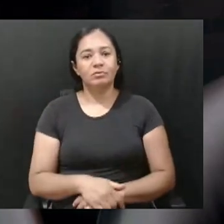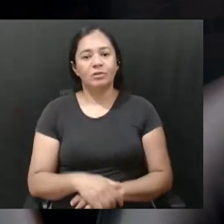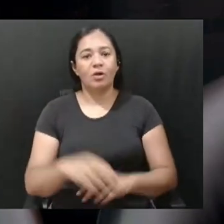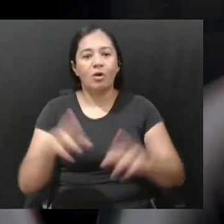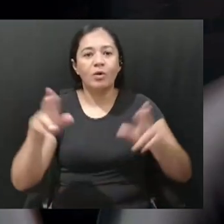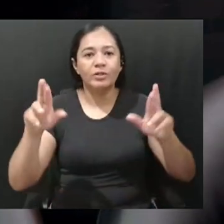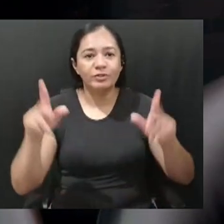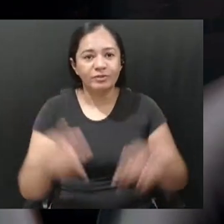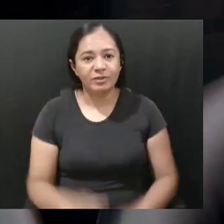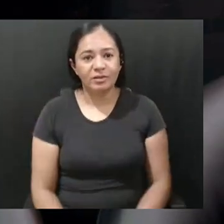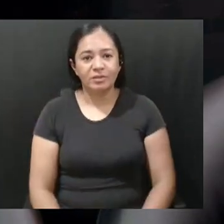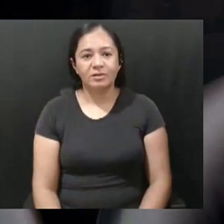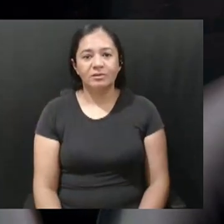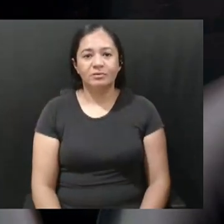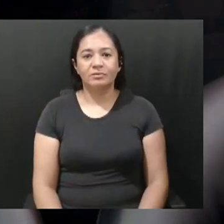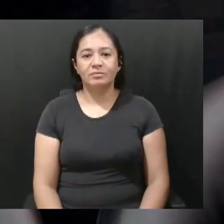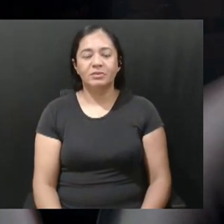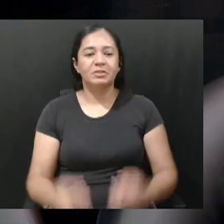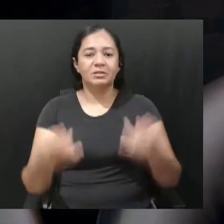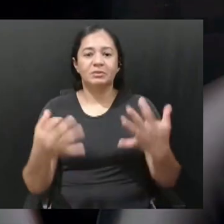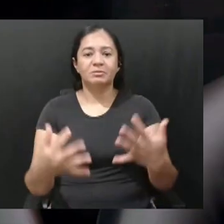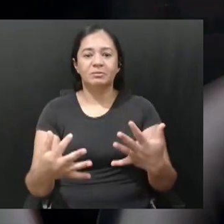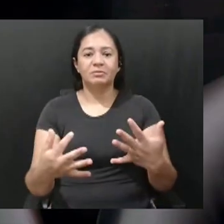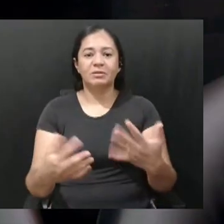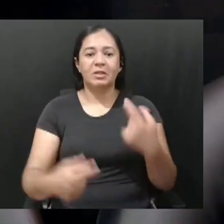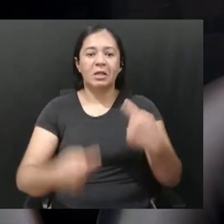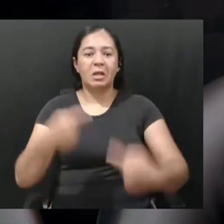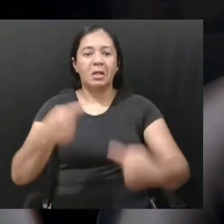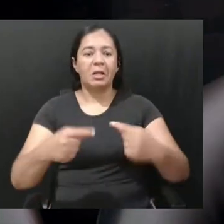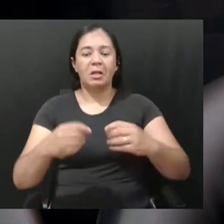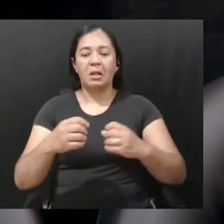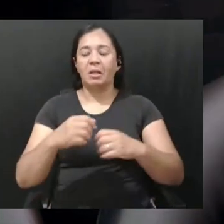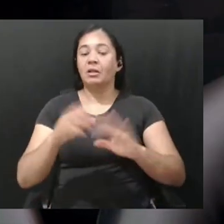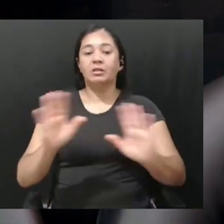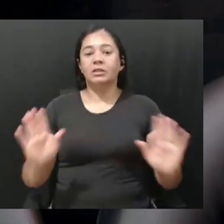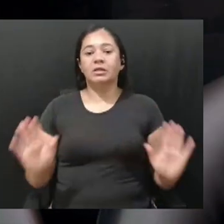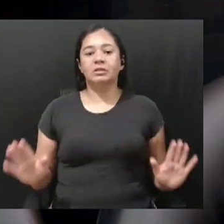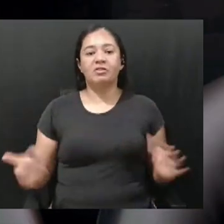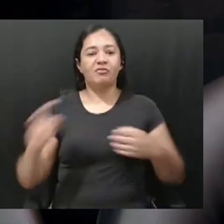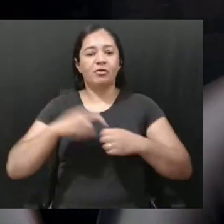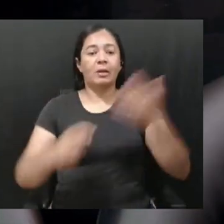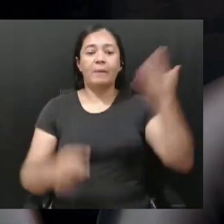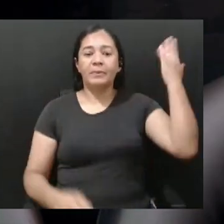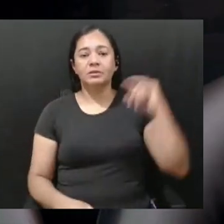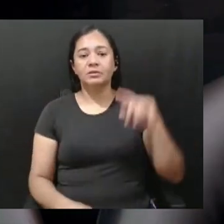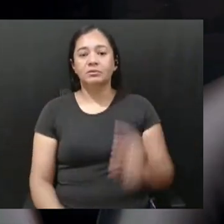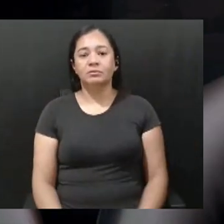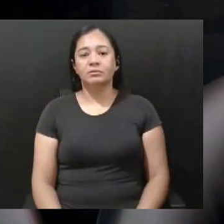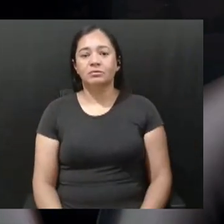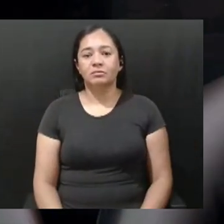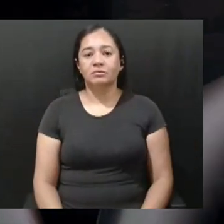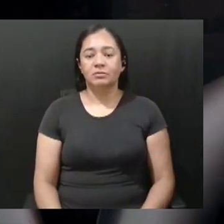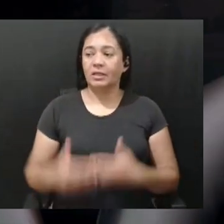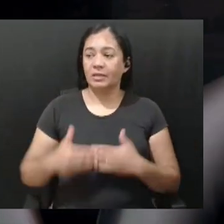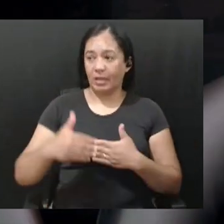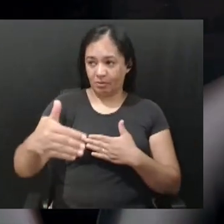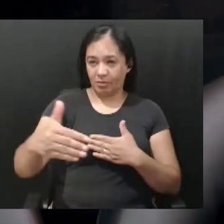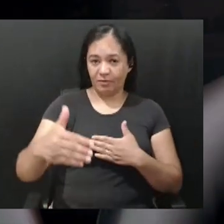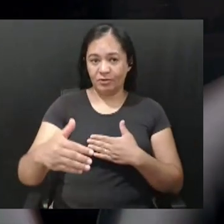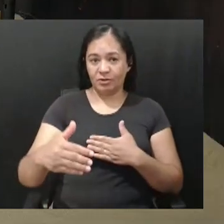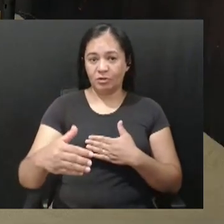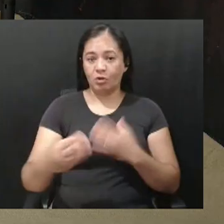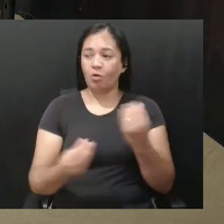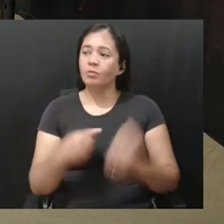justificando, que não estou entrando em debate, não estou apresentando nada, não estou voltando no passado, só estou dizendo: "Ó, daqui para frente, como que a gente continua caminhando", né. Isso é